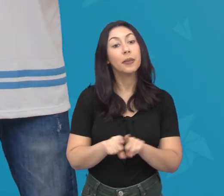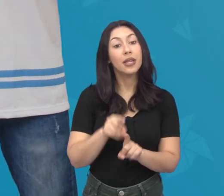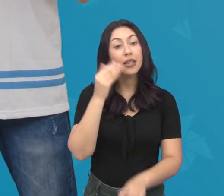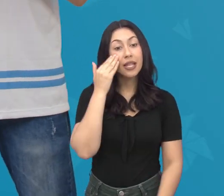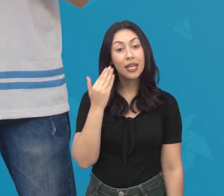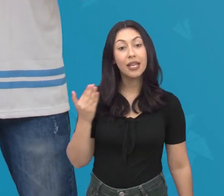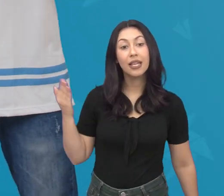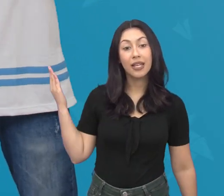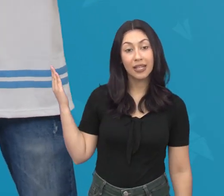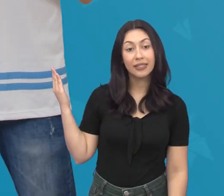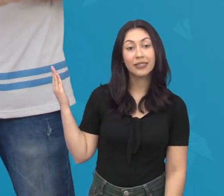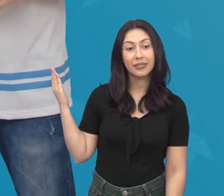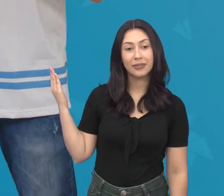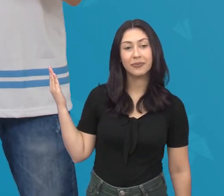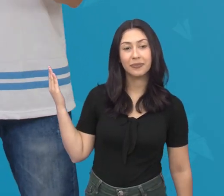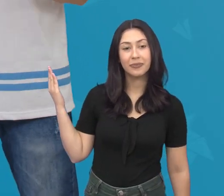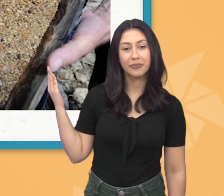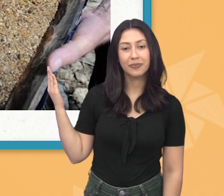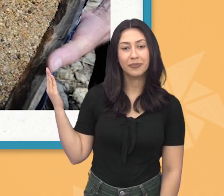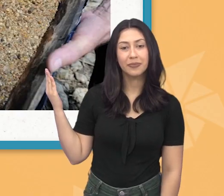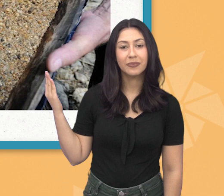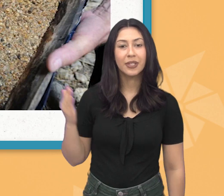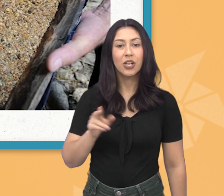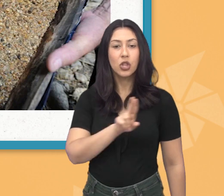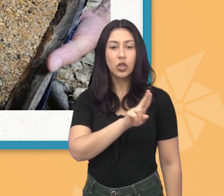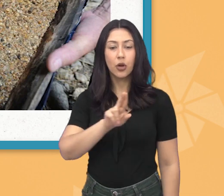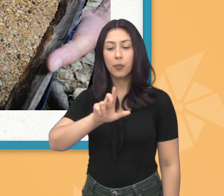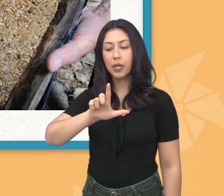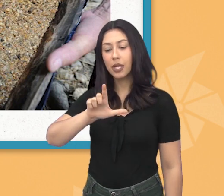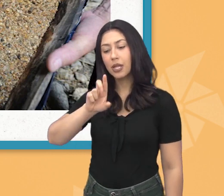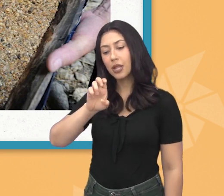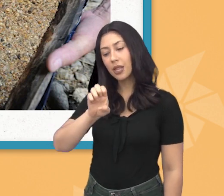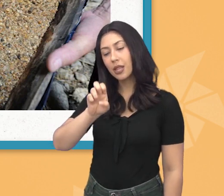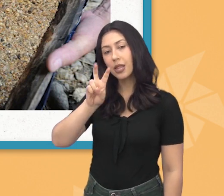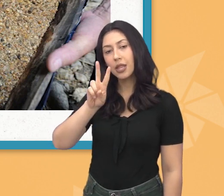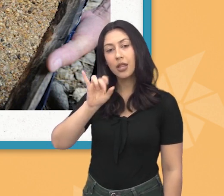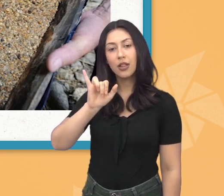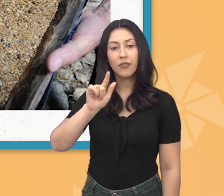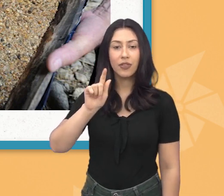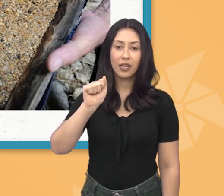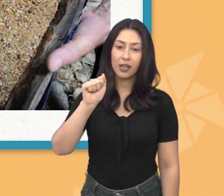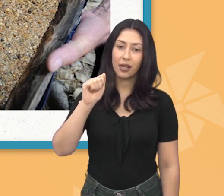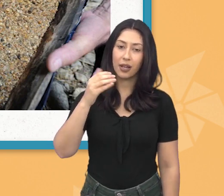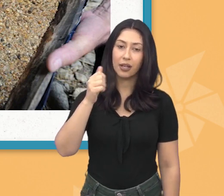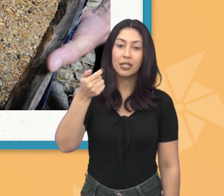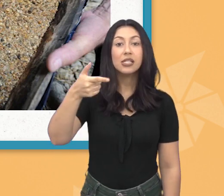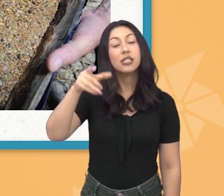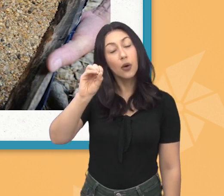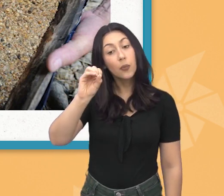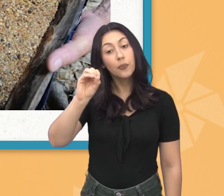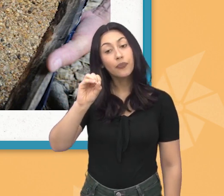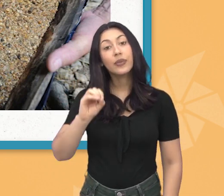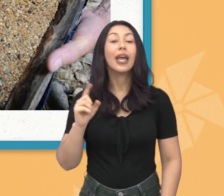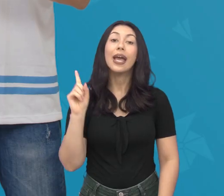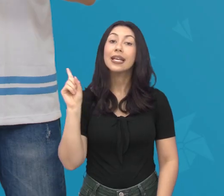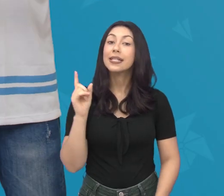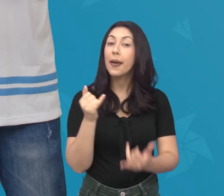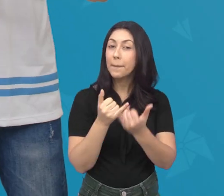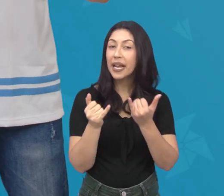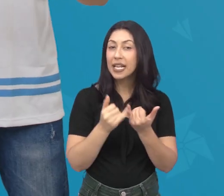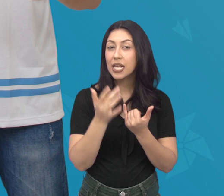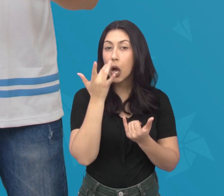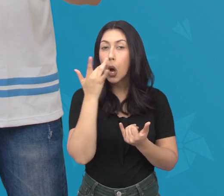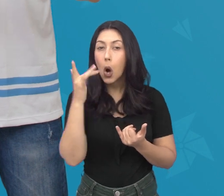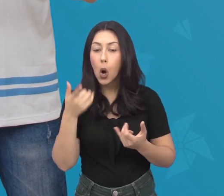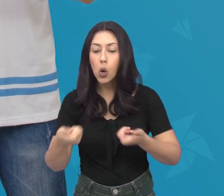Levigação, essa aparece muito vinculada ao garimpo, que nada mais é do que consiste em você pegar dois sólidos, no caso você vai estar tentando